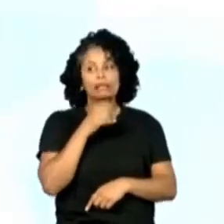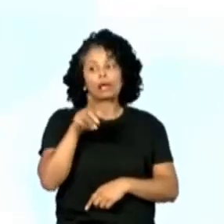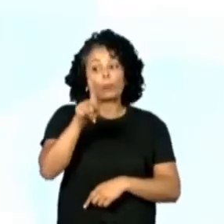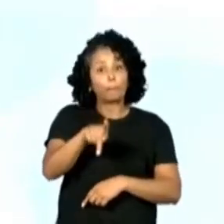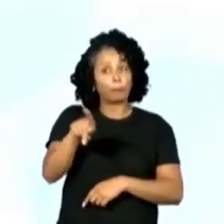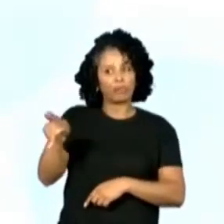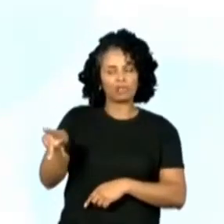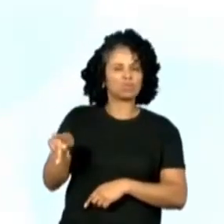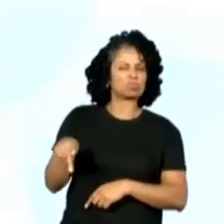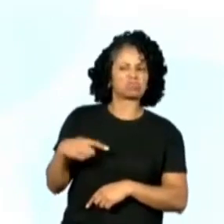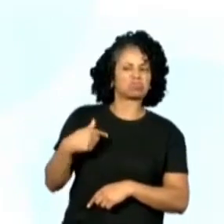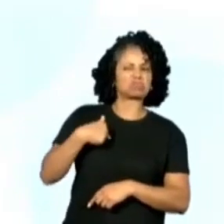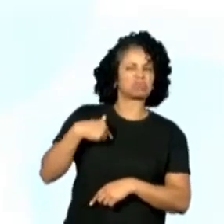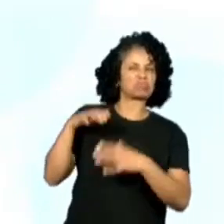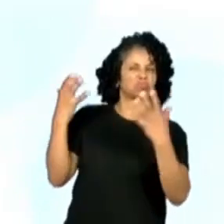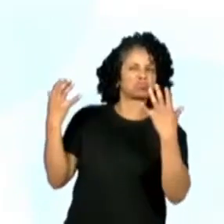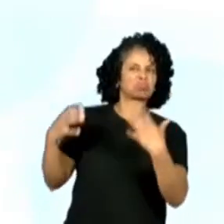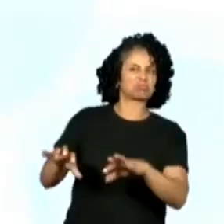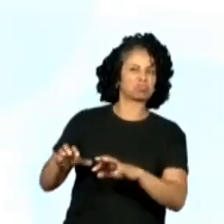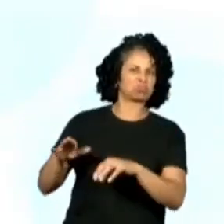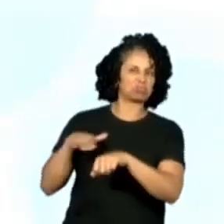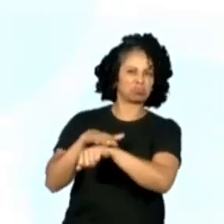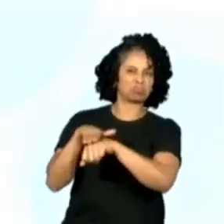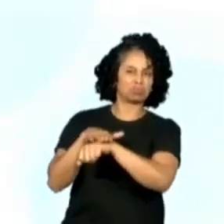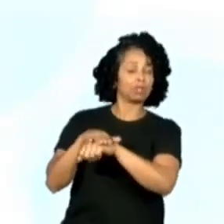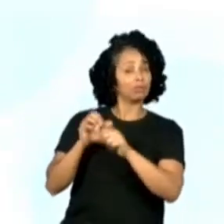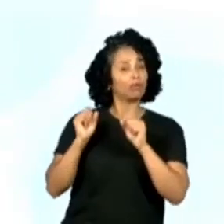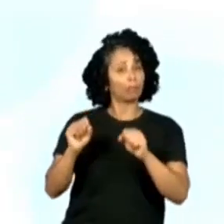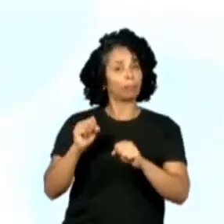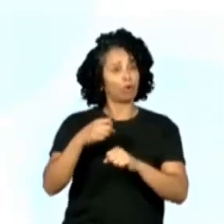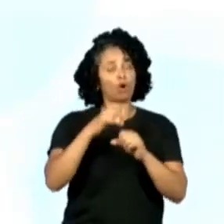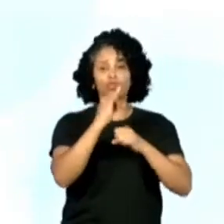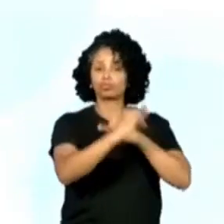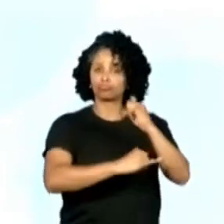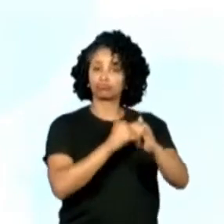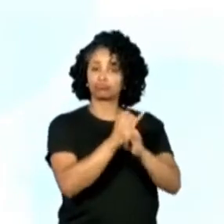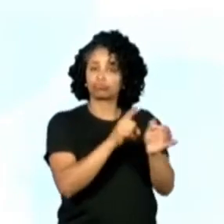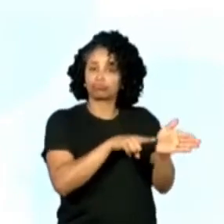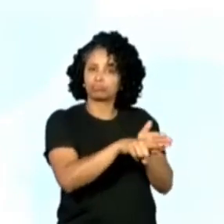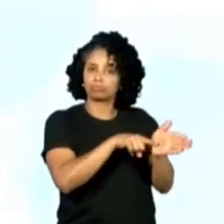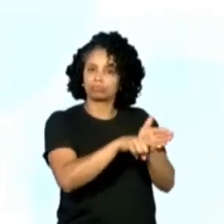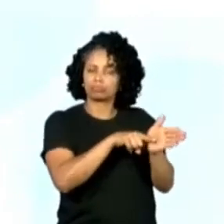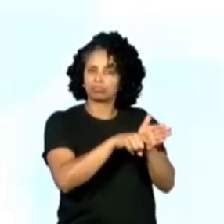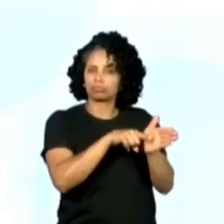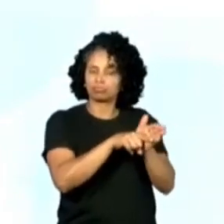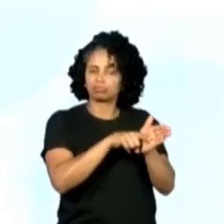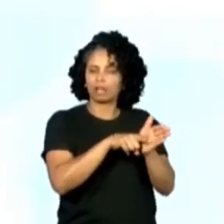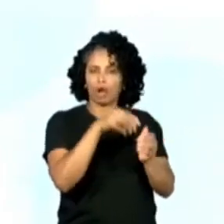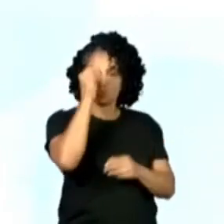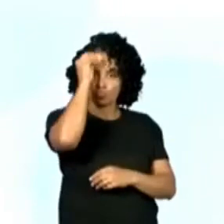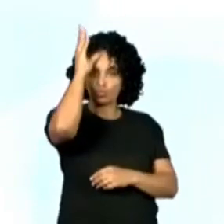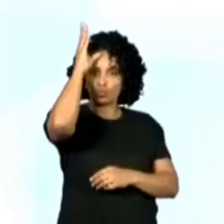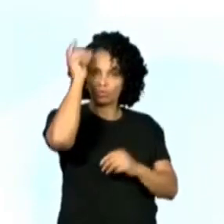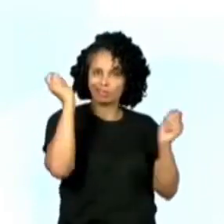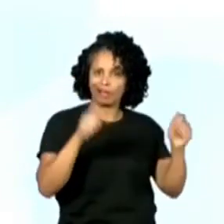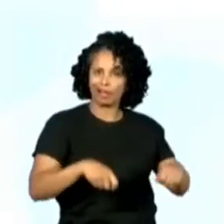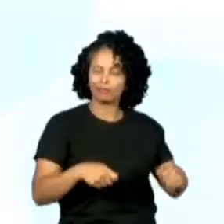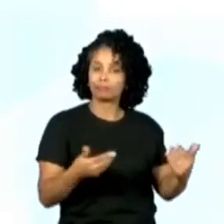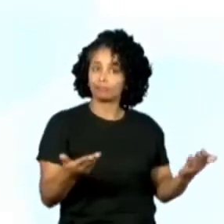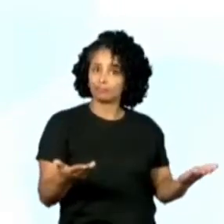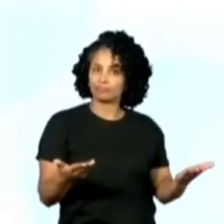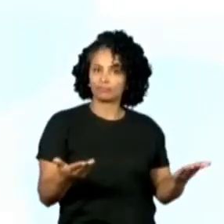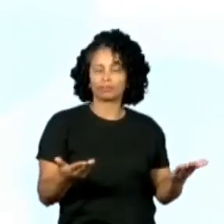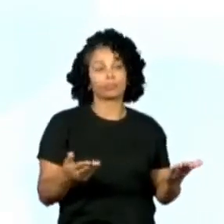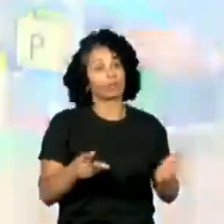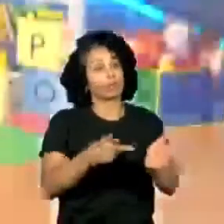professor, você pode também pesquisar para aprofundar o seu conhecimento. De repente, a gente tem um aluno que ele